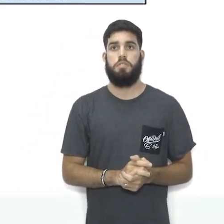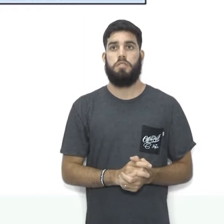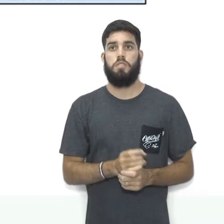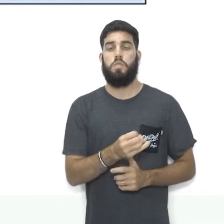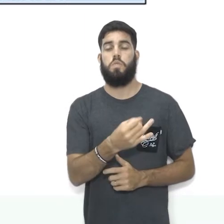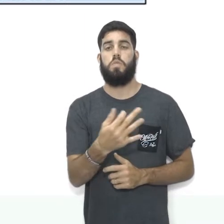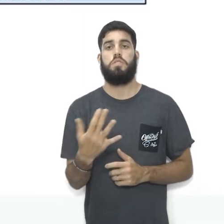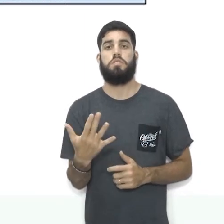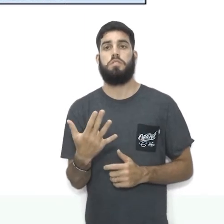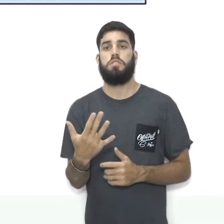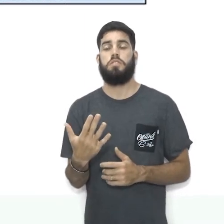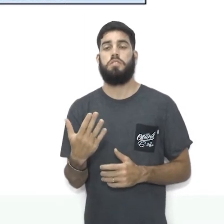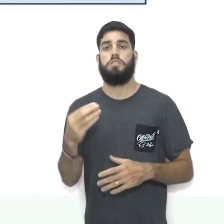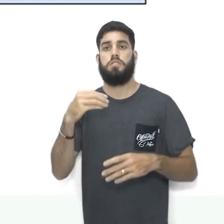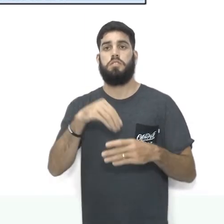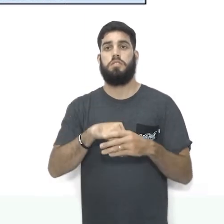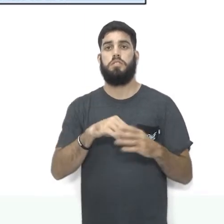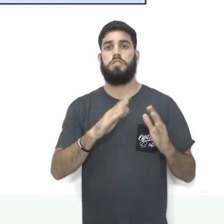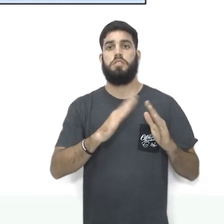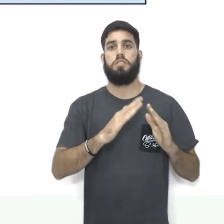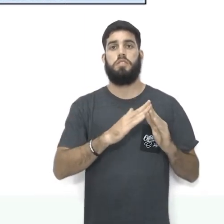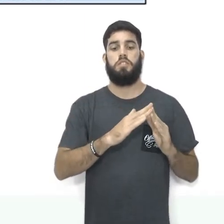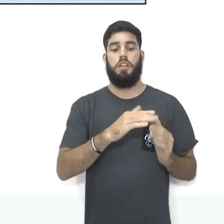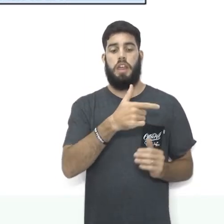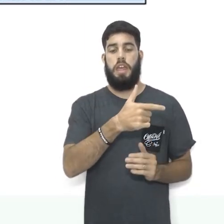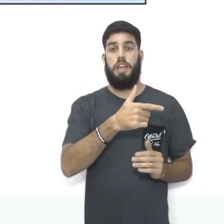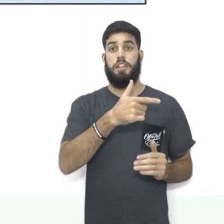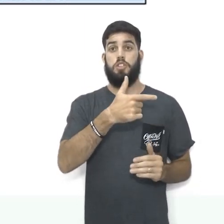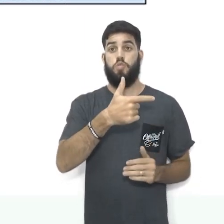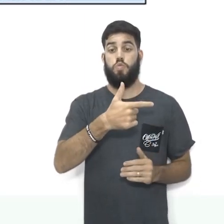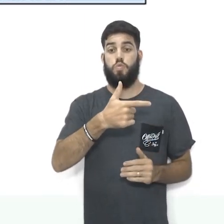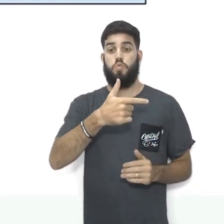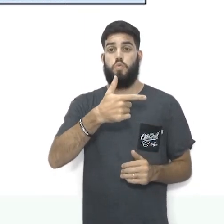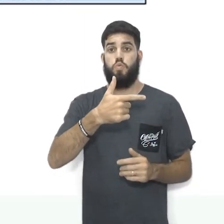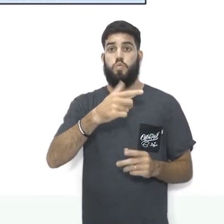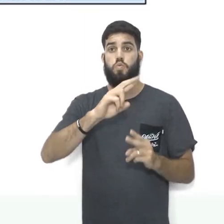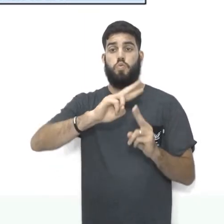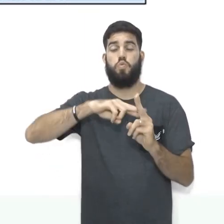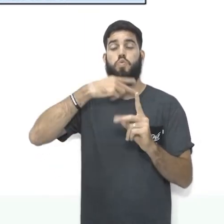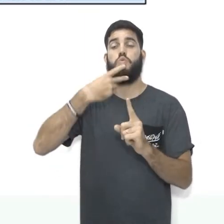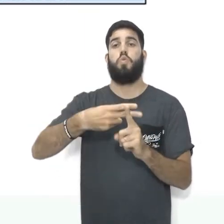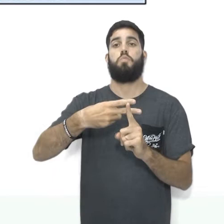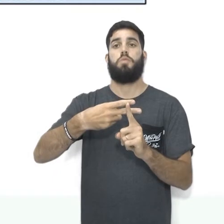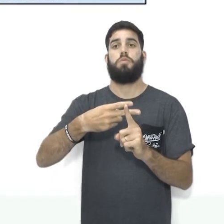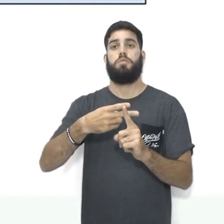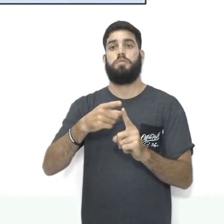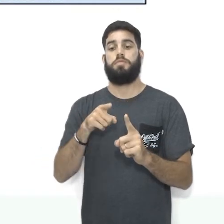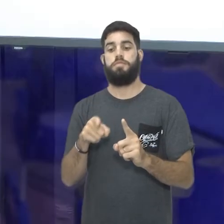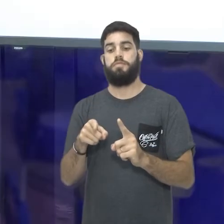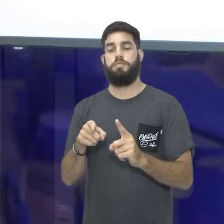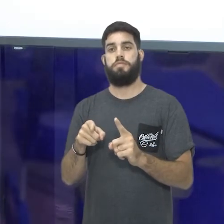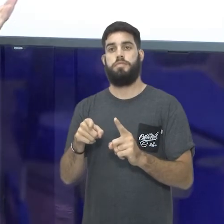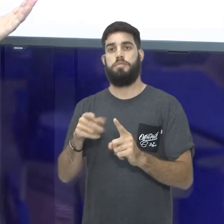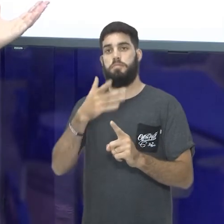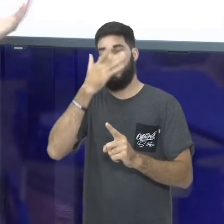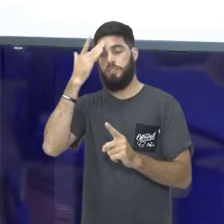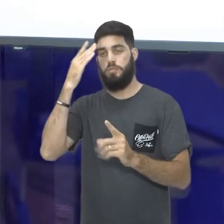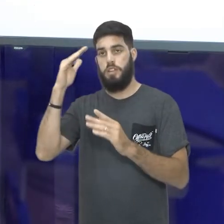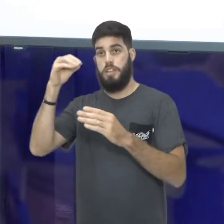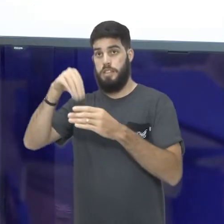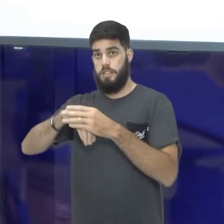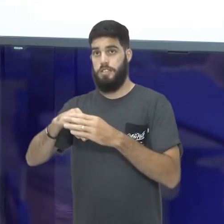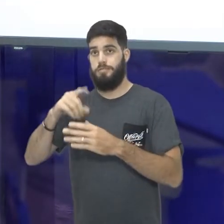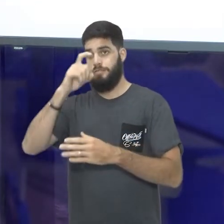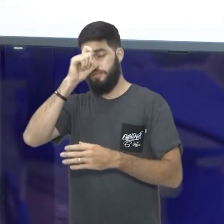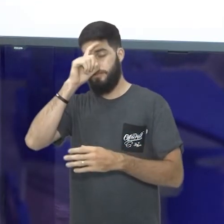de pacientes em domicílio é 2 vezes superior ao de internados somado ao número 3. Já